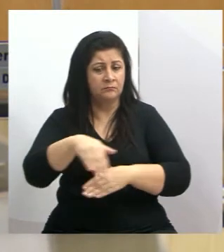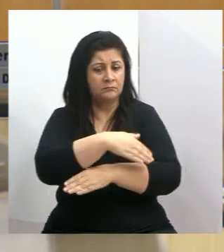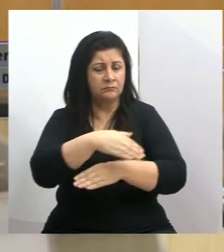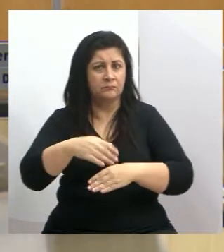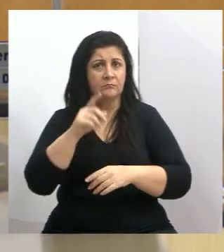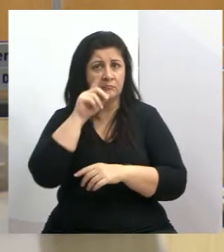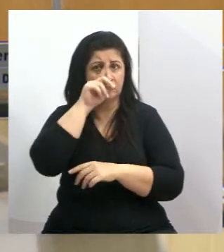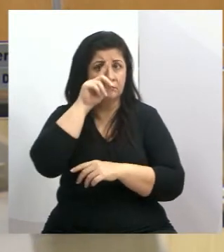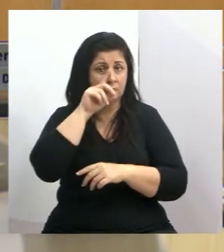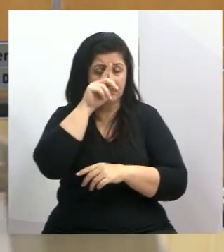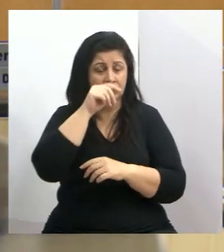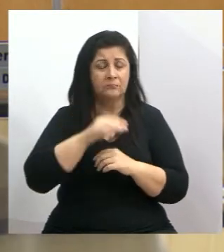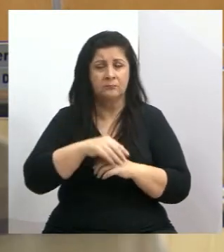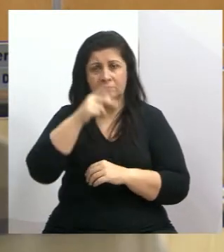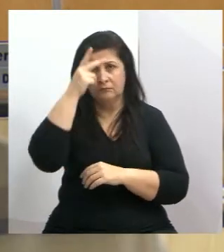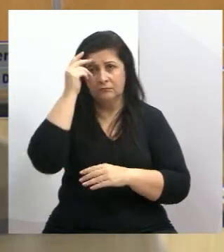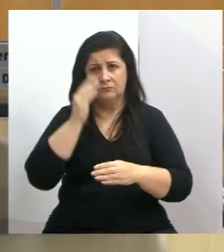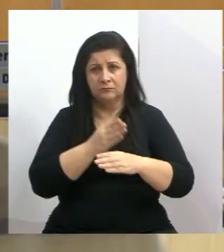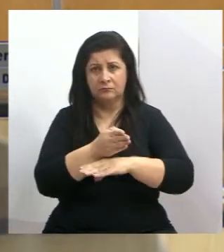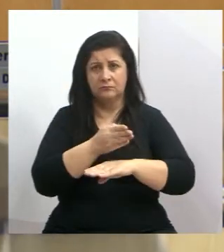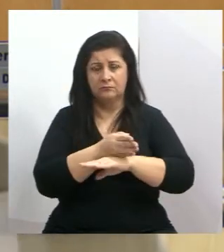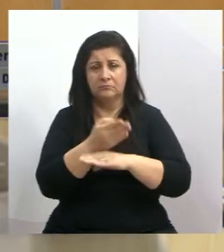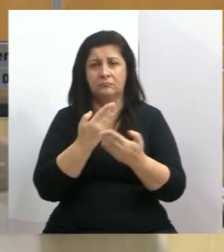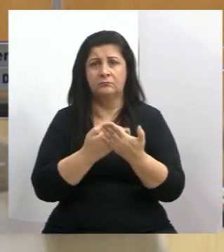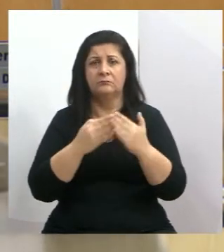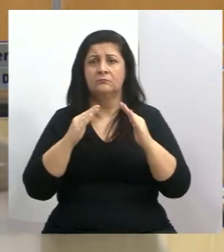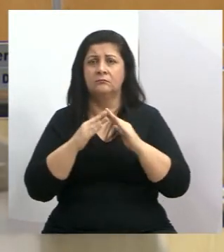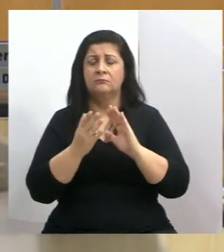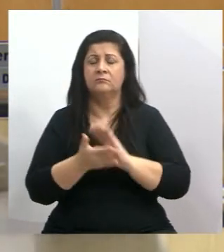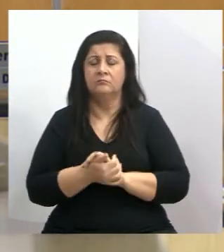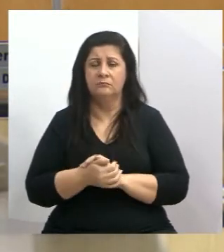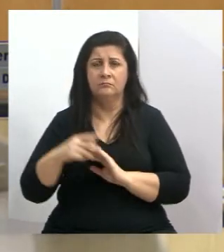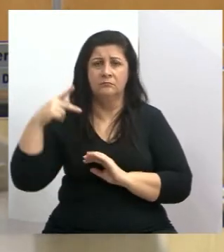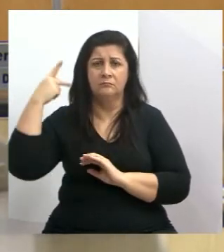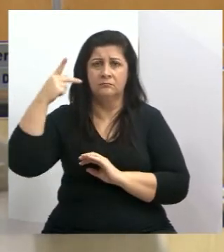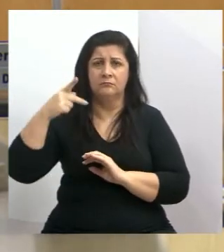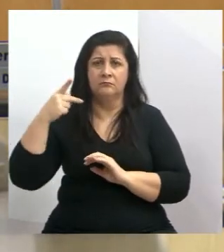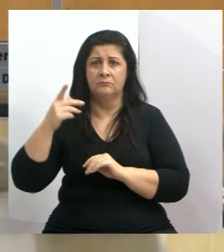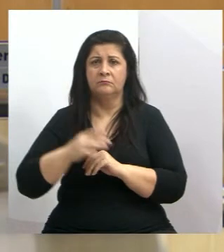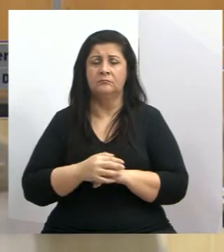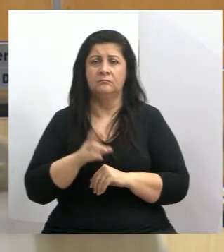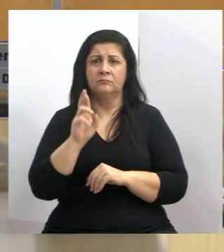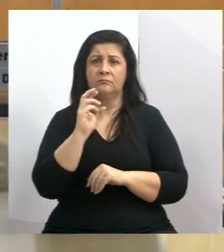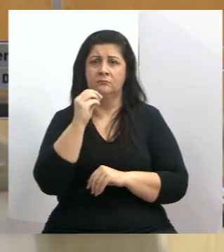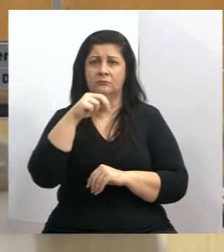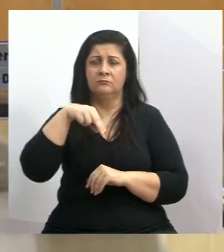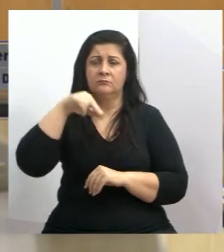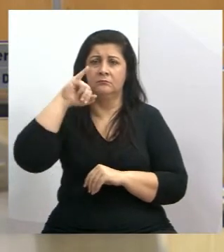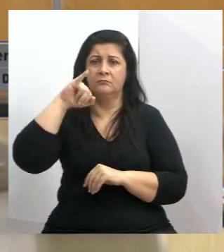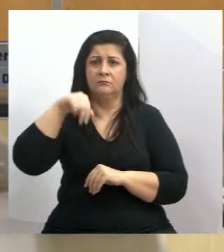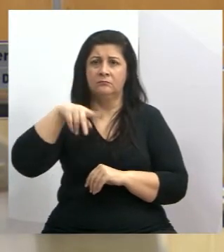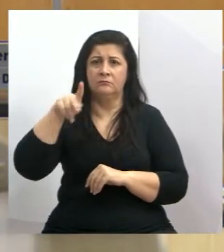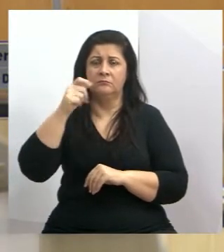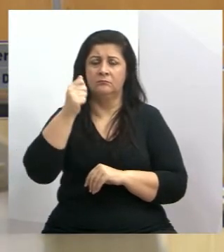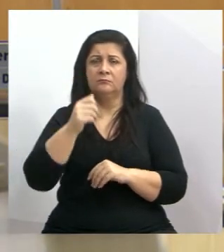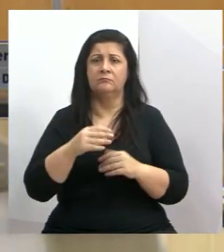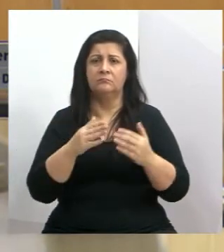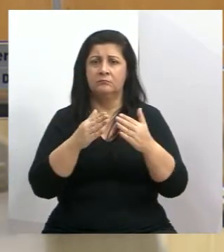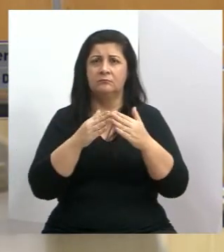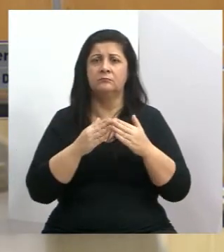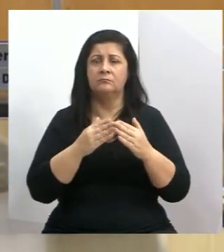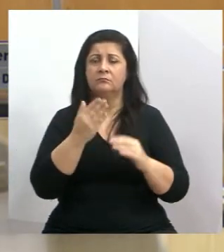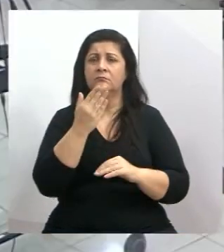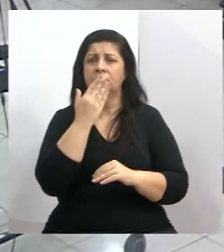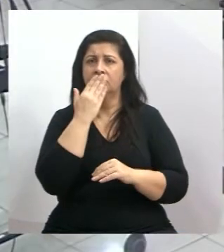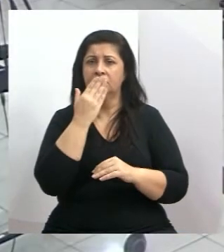dos frequentadores da futura creche autoria Vereador Rony nha seu presidente foi pedido